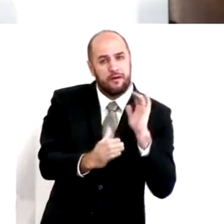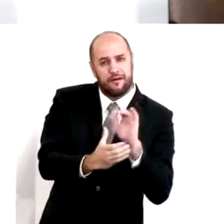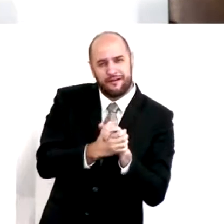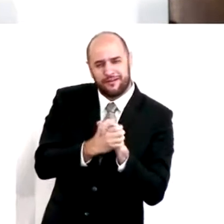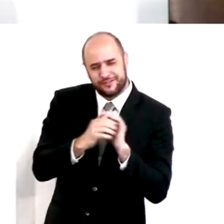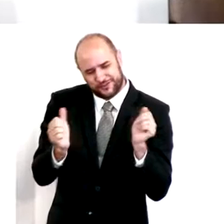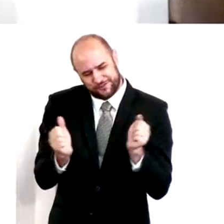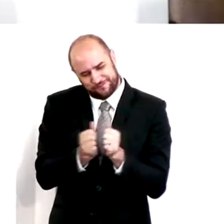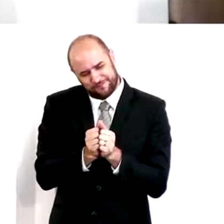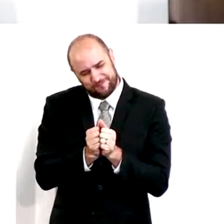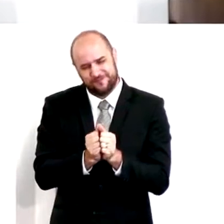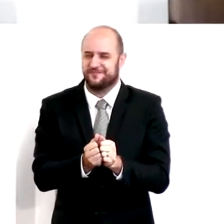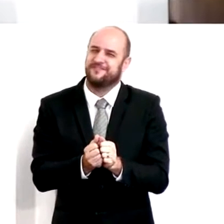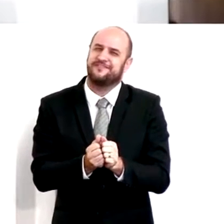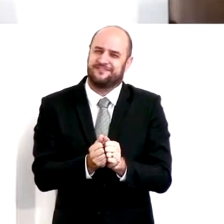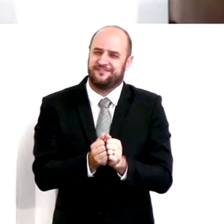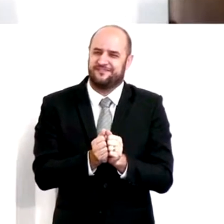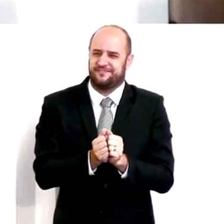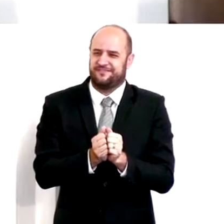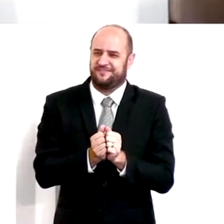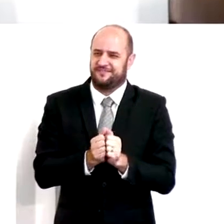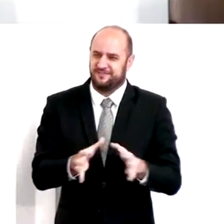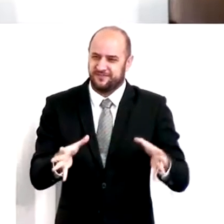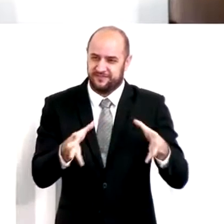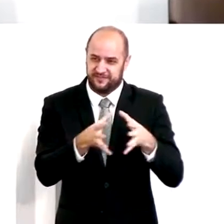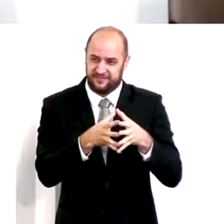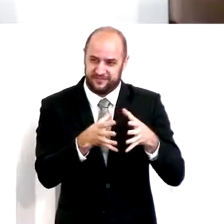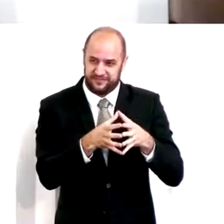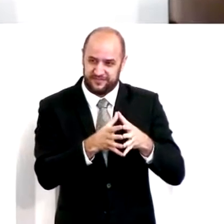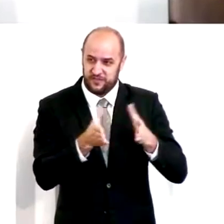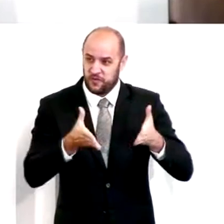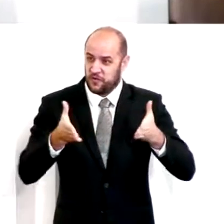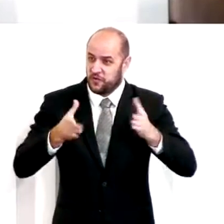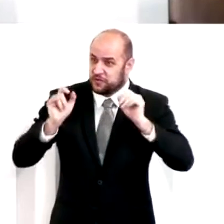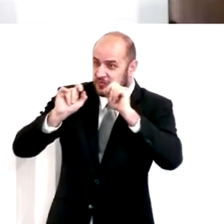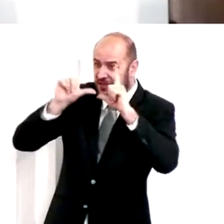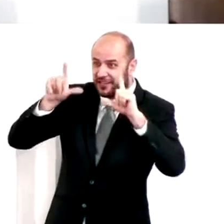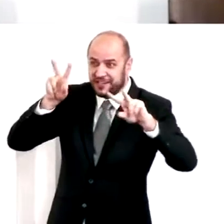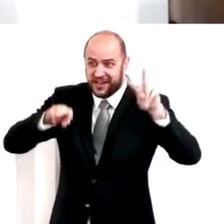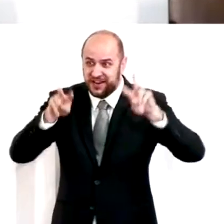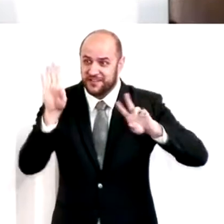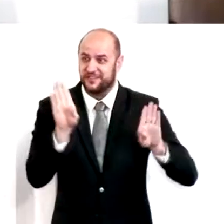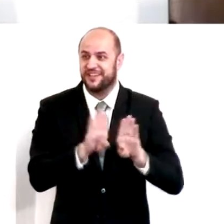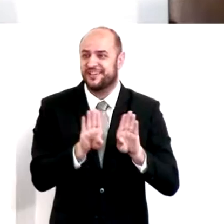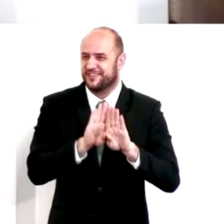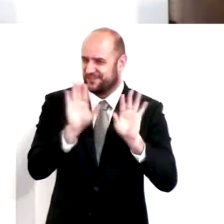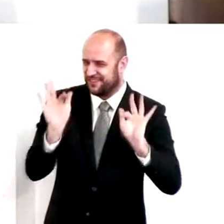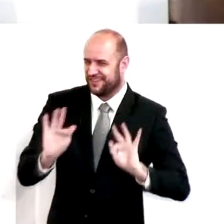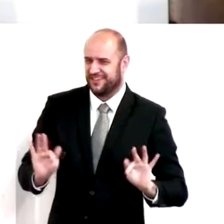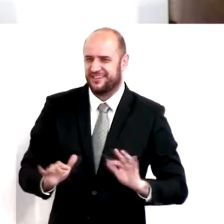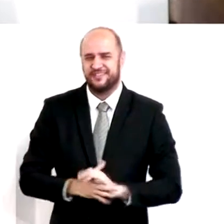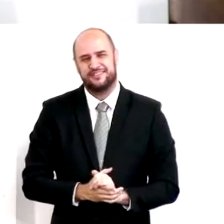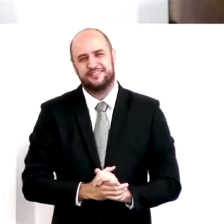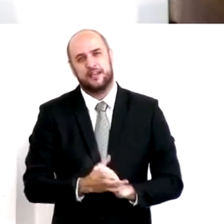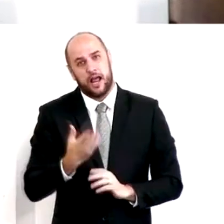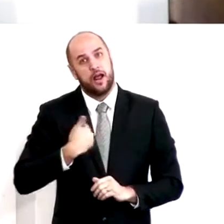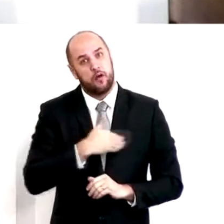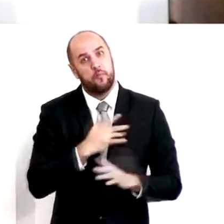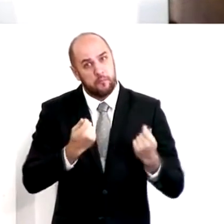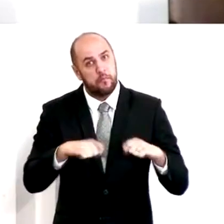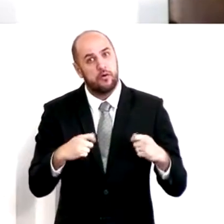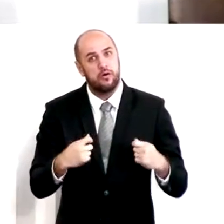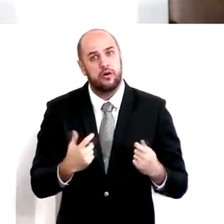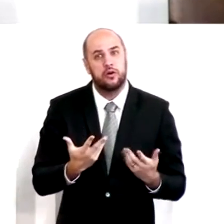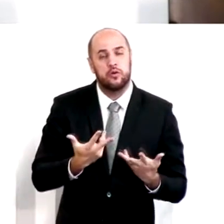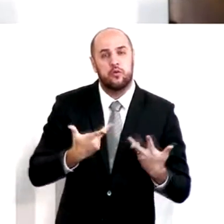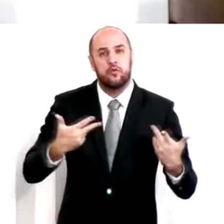ali juntos. A maioria deles estão aqui hoje pela manhã. Louvado seja Deus por isso. Nós podemos, com coisas